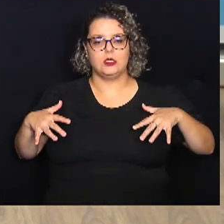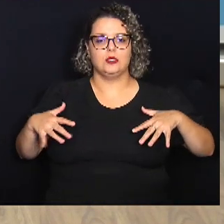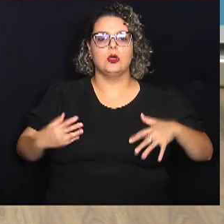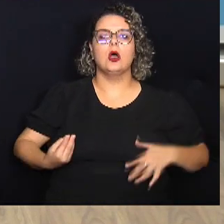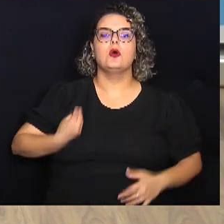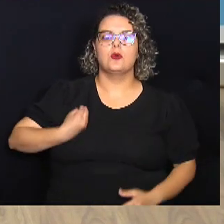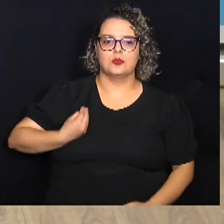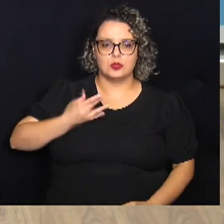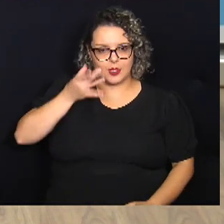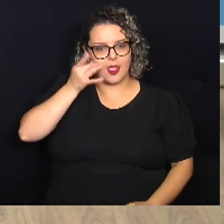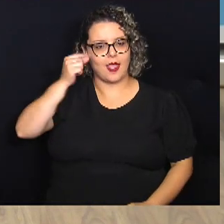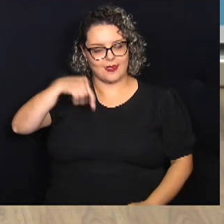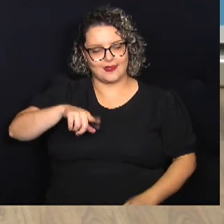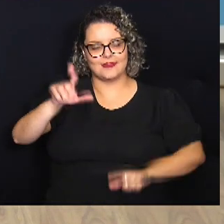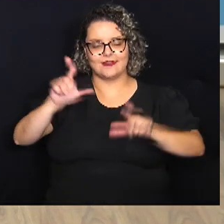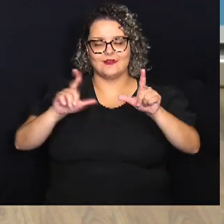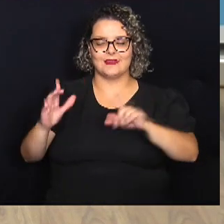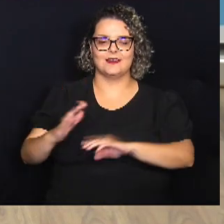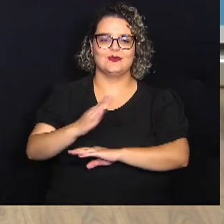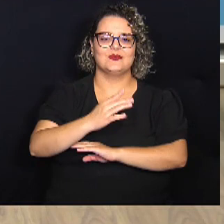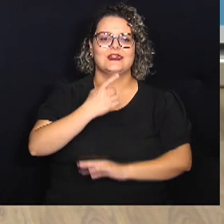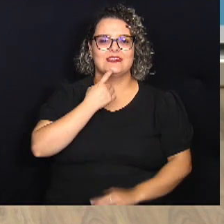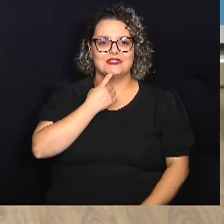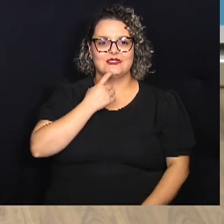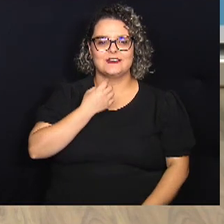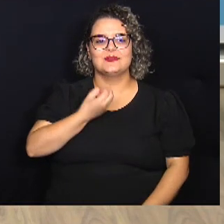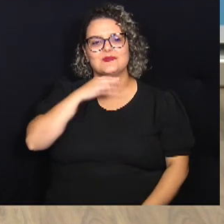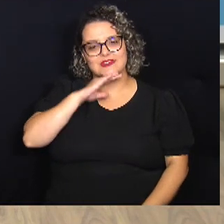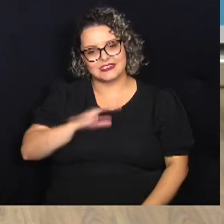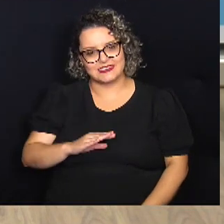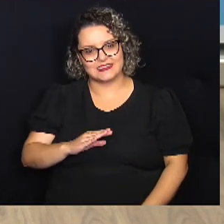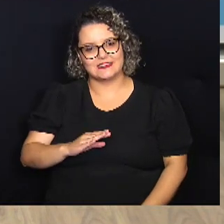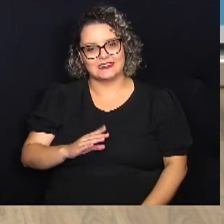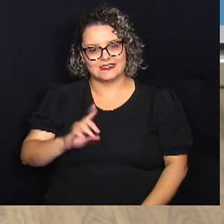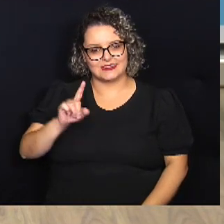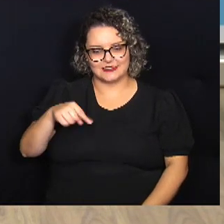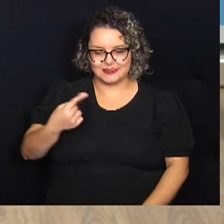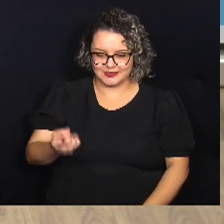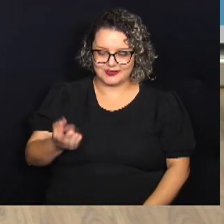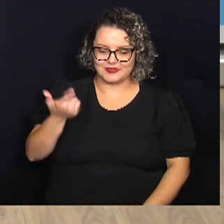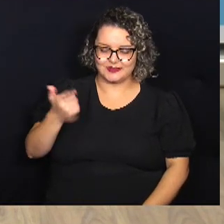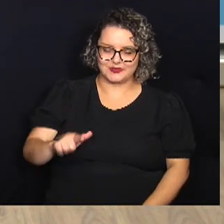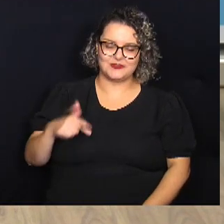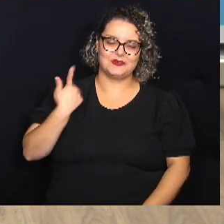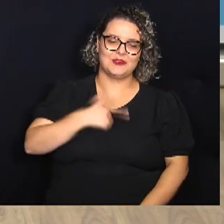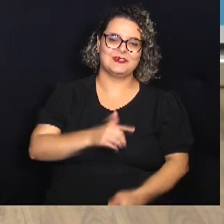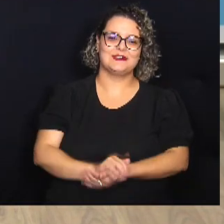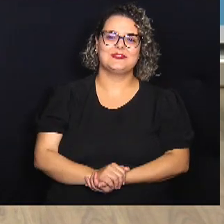transmissão ao vivo aqui pela TV Câmara Campinas. Uma boa tarde, continue com a gente.